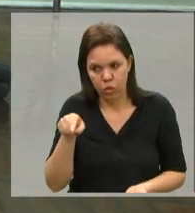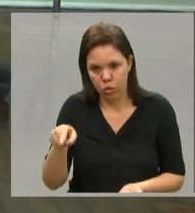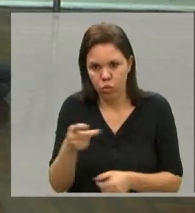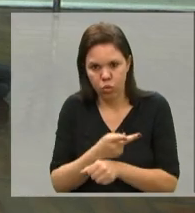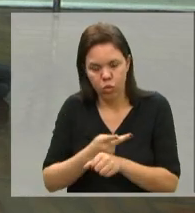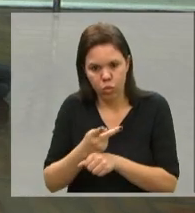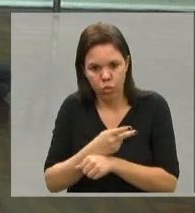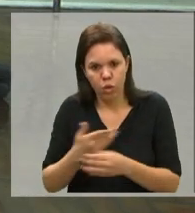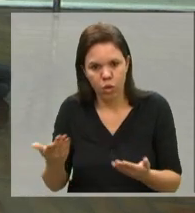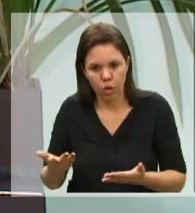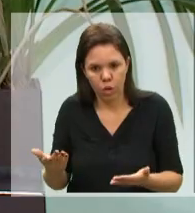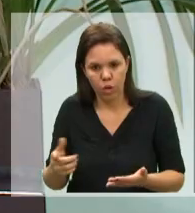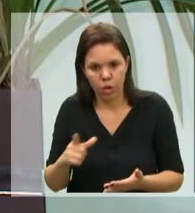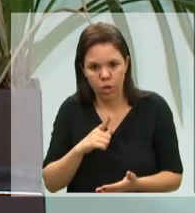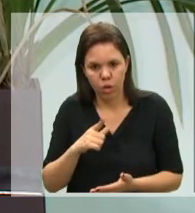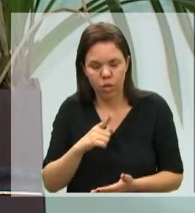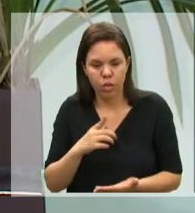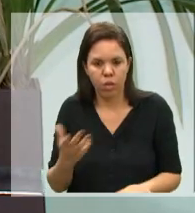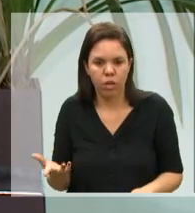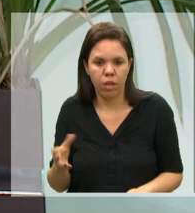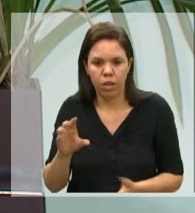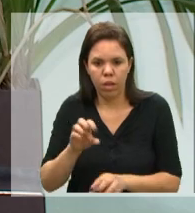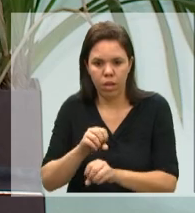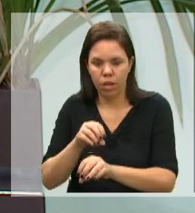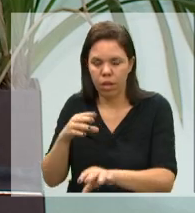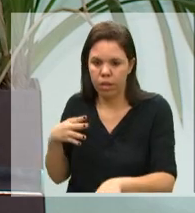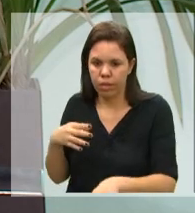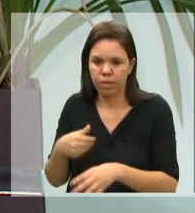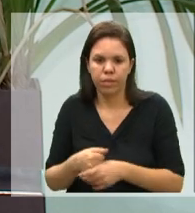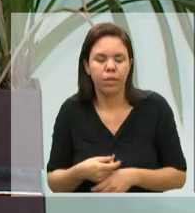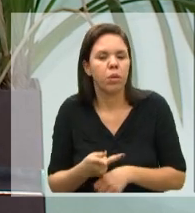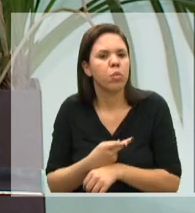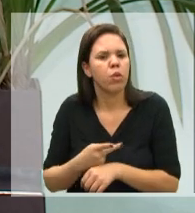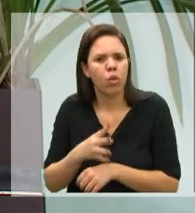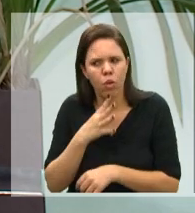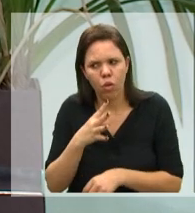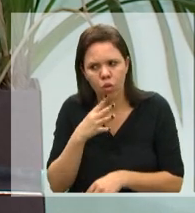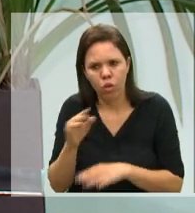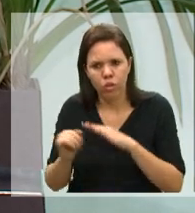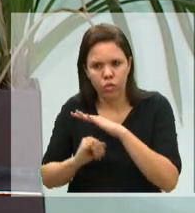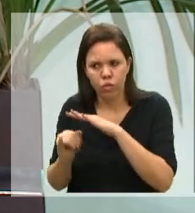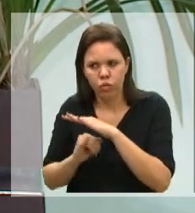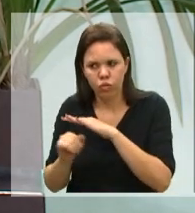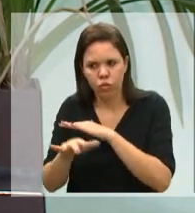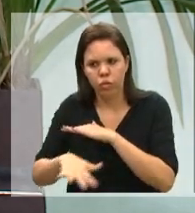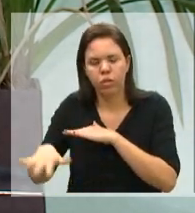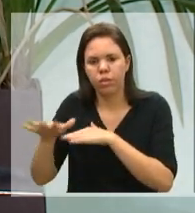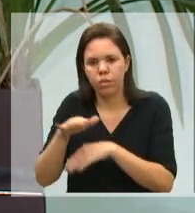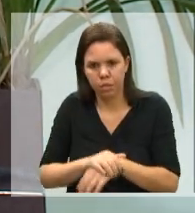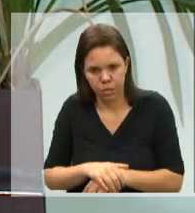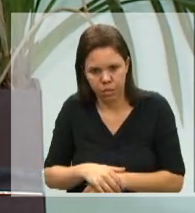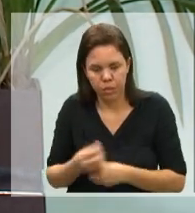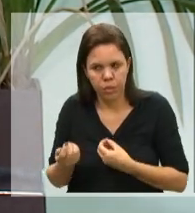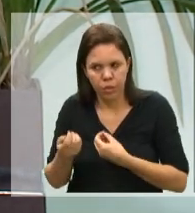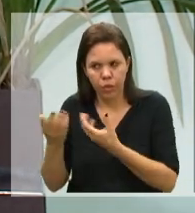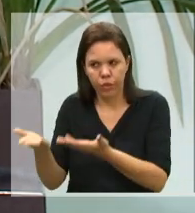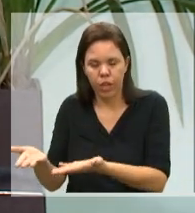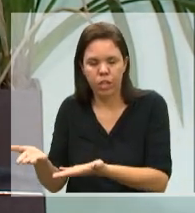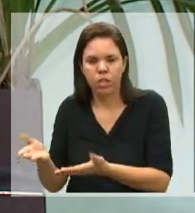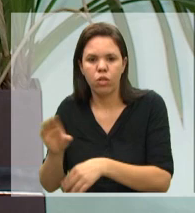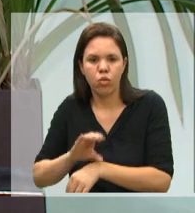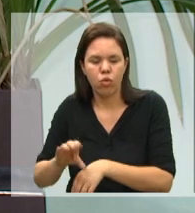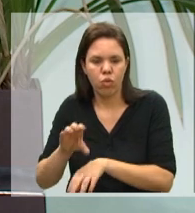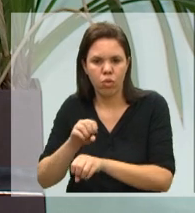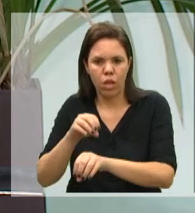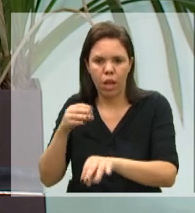procurando agora no universo da EAD, eu diria, né, professora, procure conhecer a instituição. Quem é essa instituição que está oferecendo um curso em